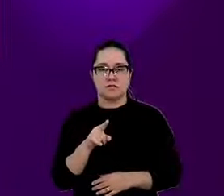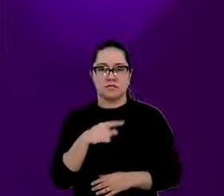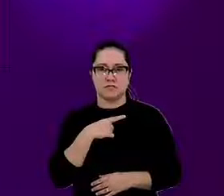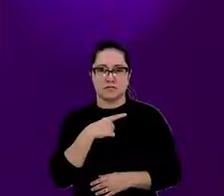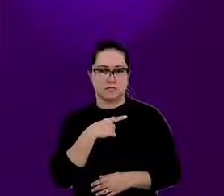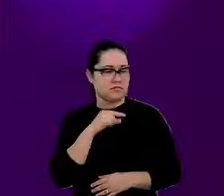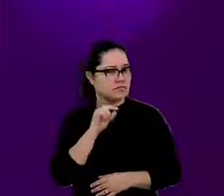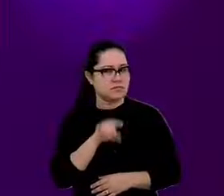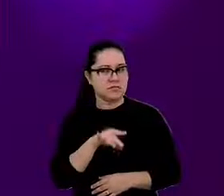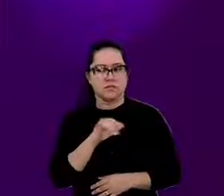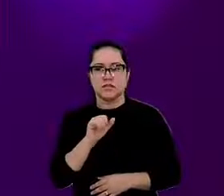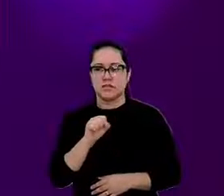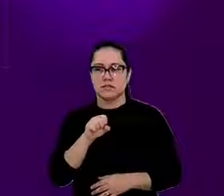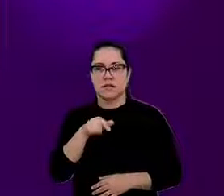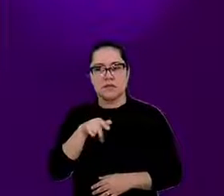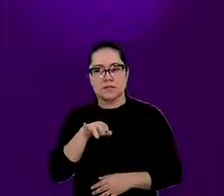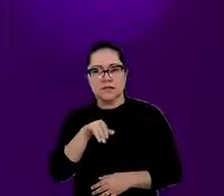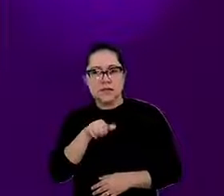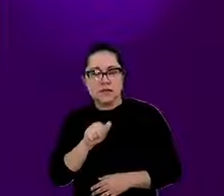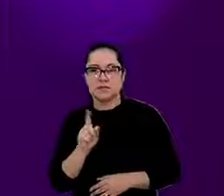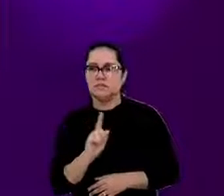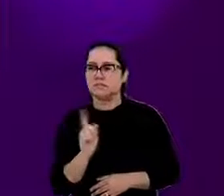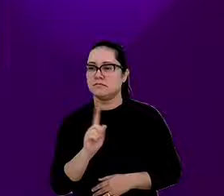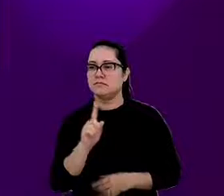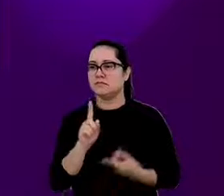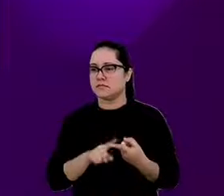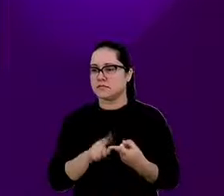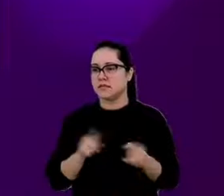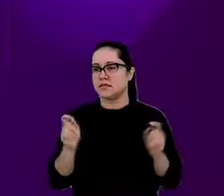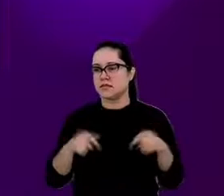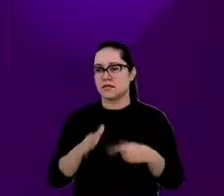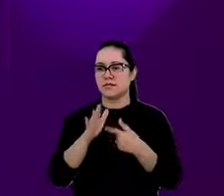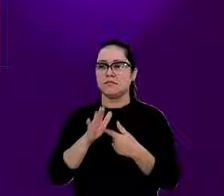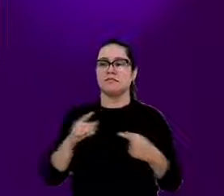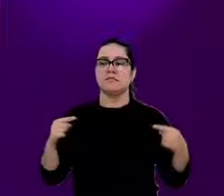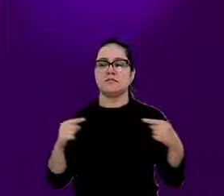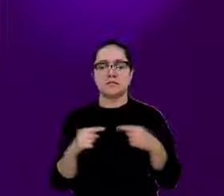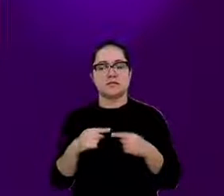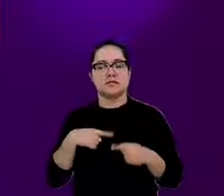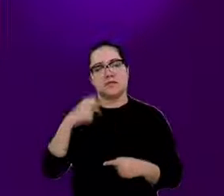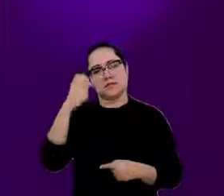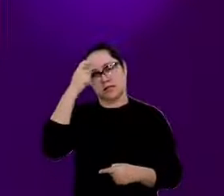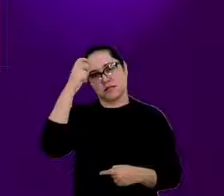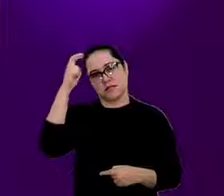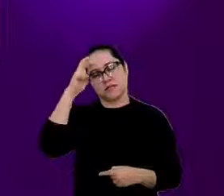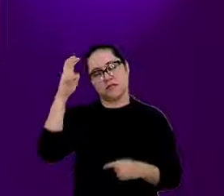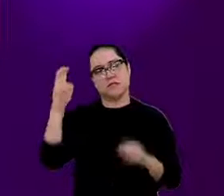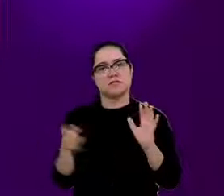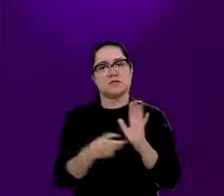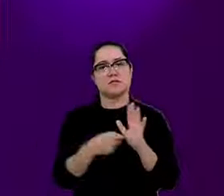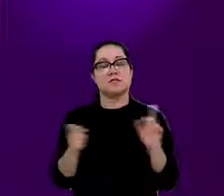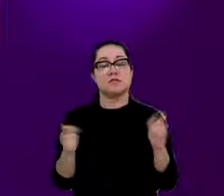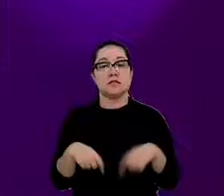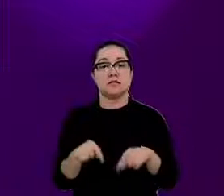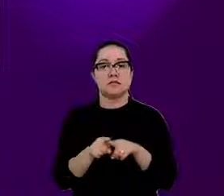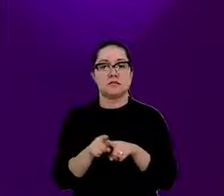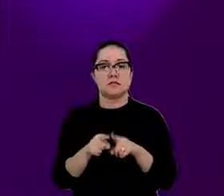característica anatômica, né? Nós já temos estudos também demonstrando a aplicação da inteligência artificial para você detectar lesões que